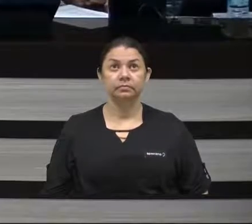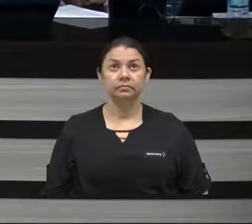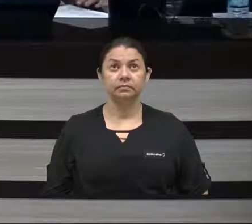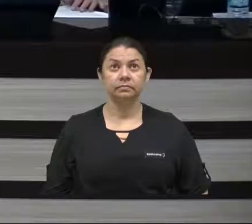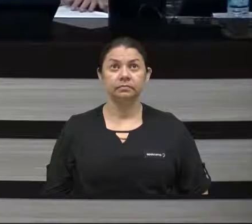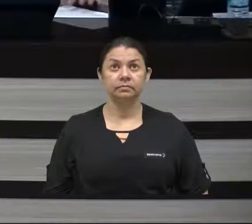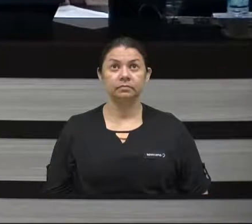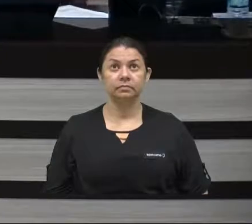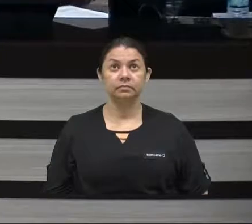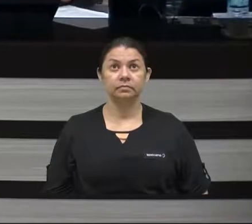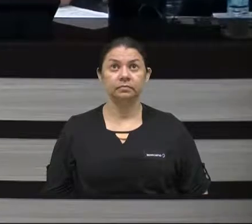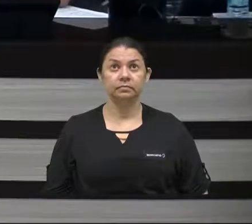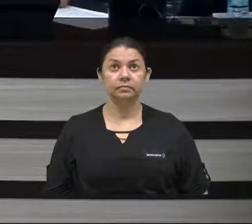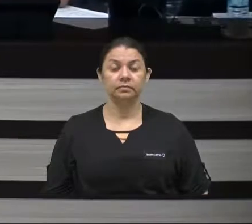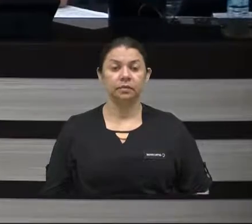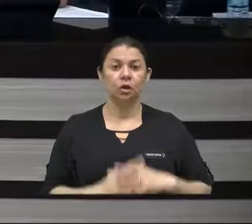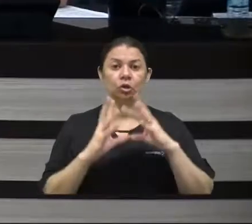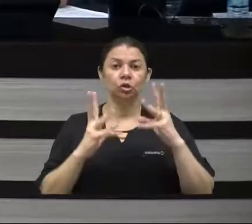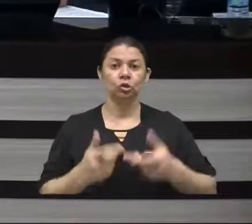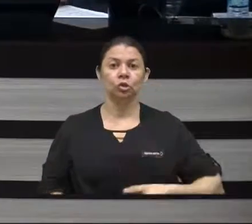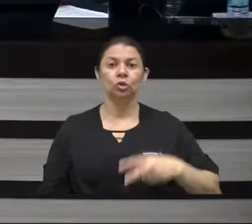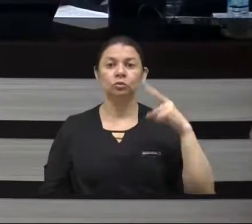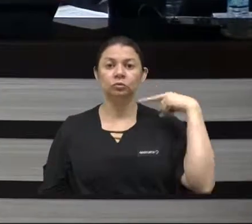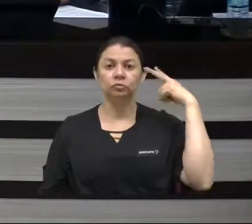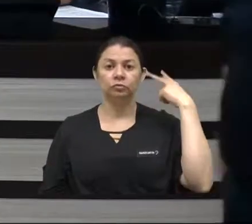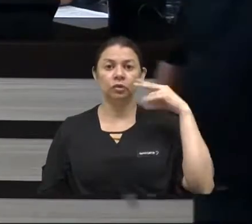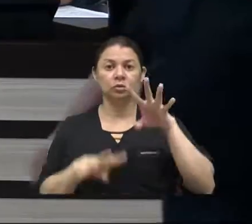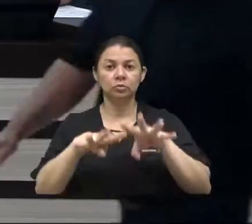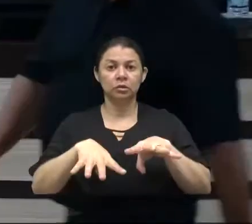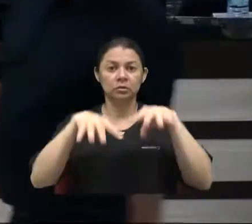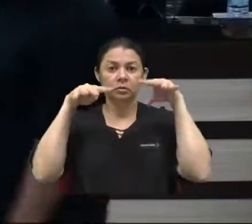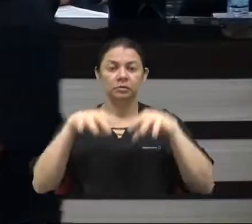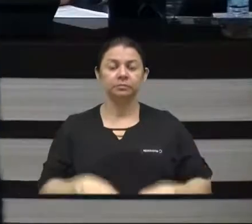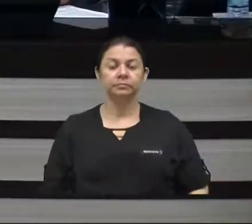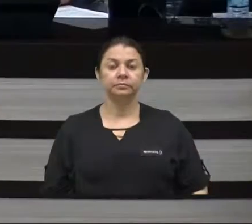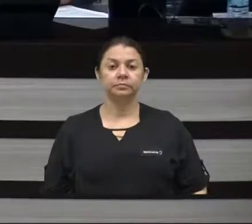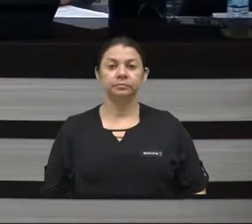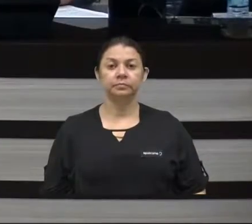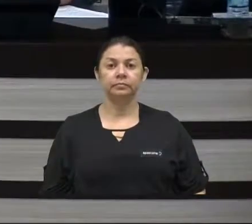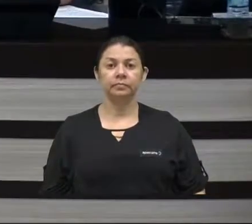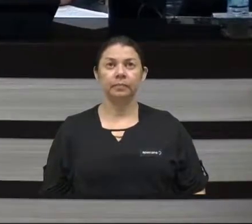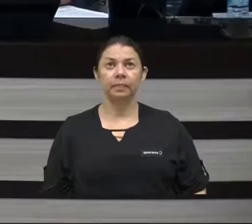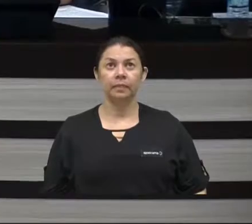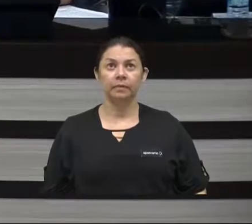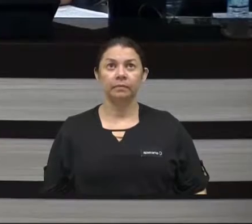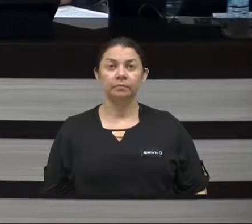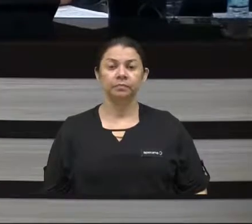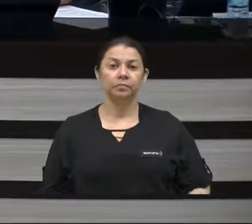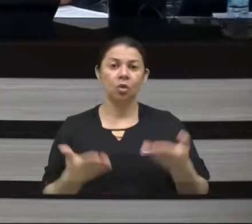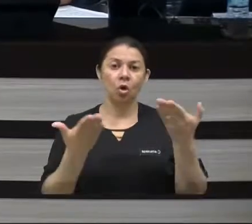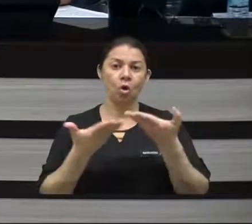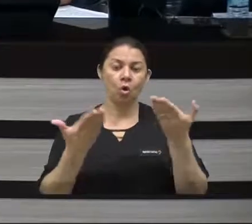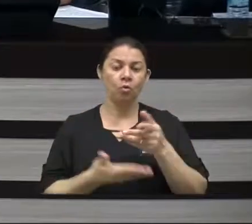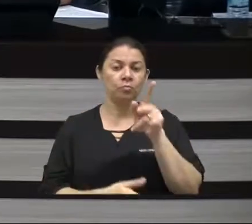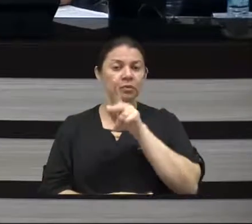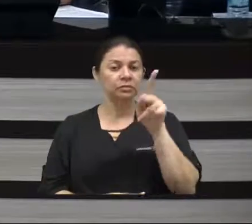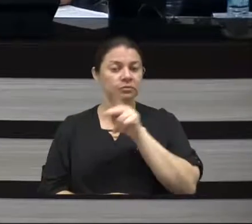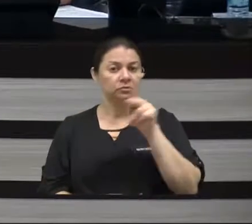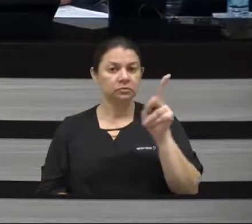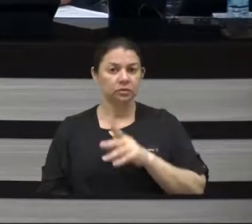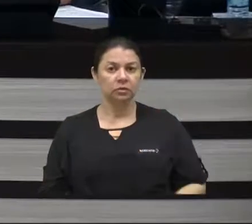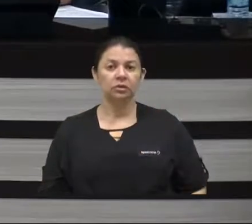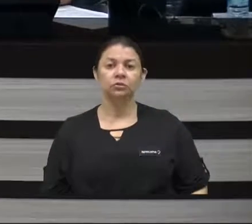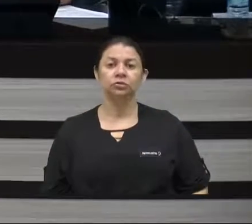Questão de ordem, senhor presidente. Questão de ordem, vereador Nilton Santos. Senhor presidente, público presente, há